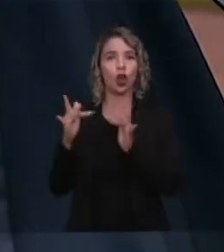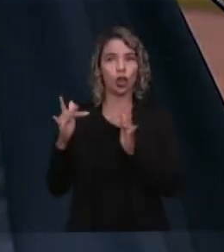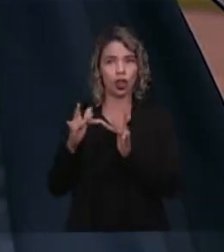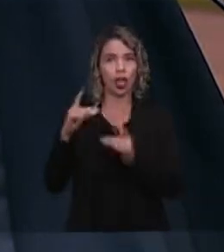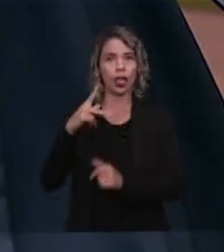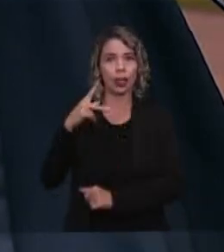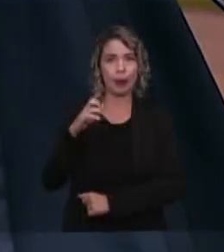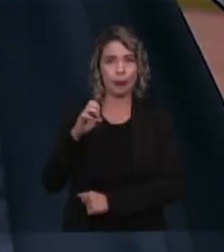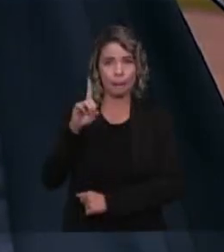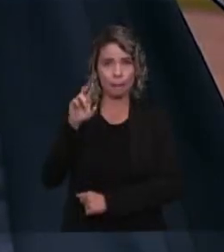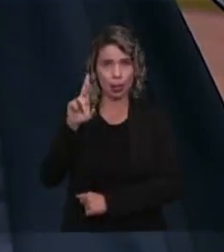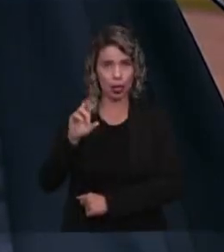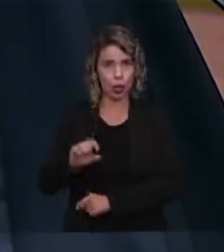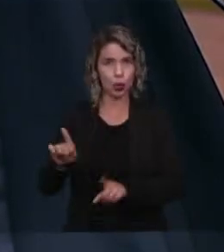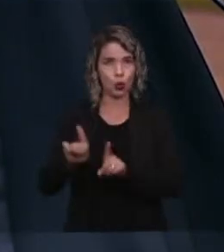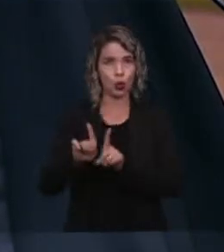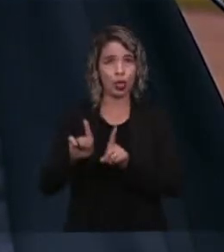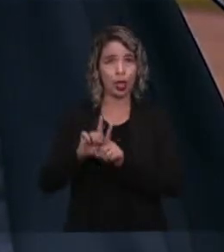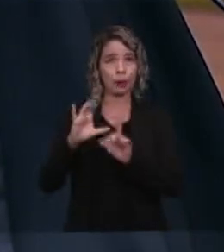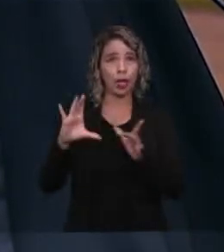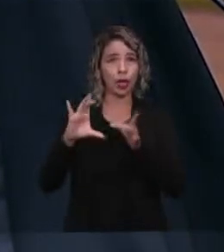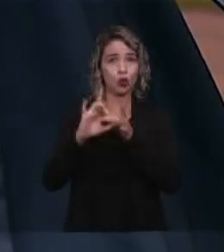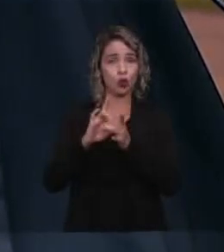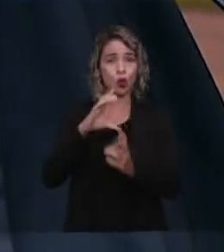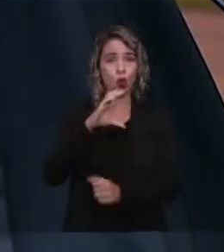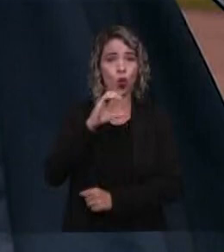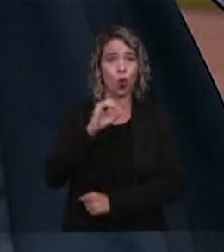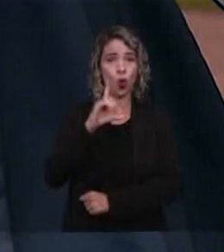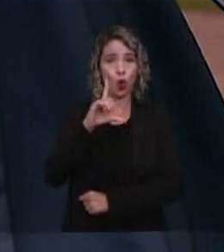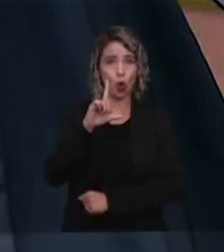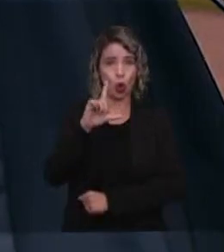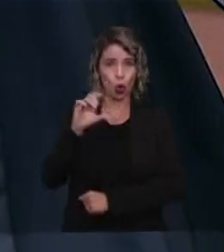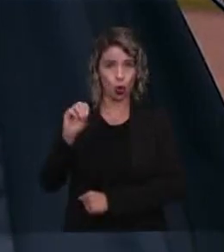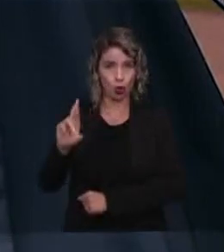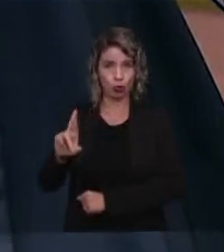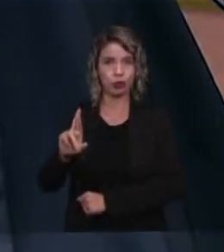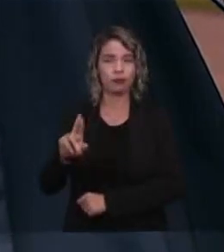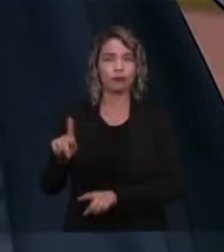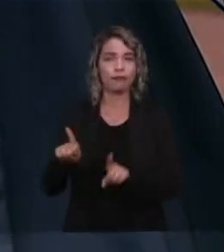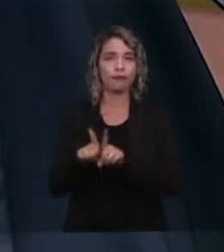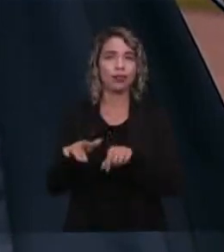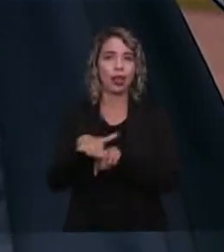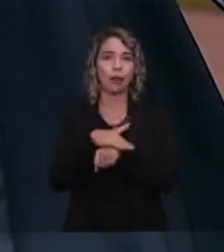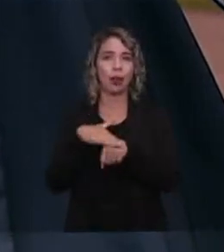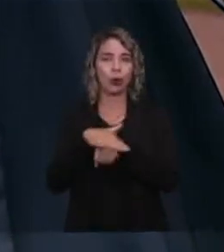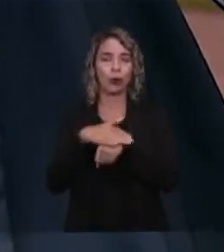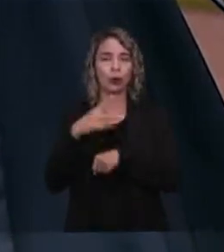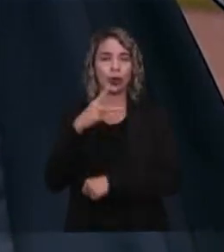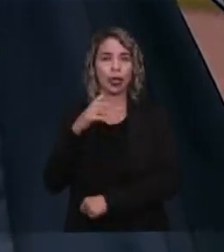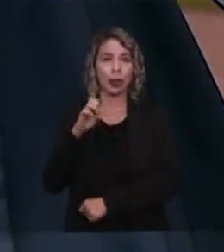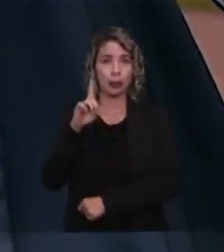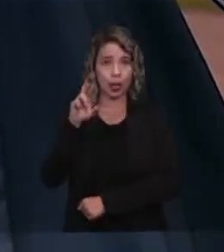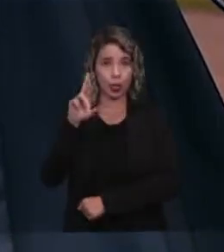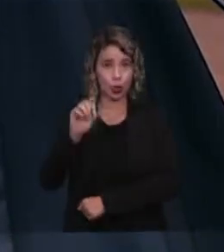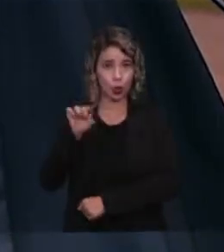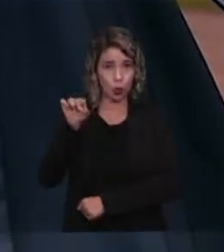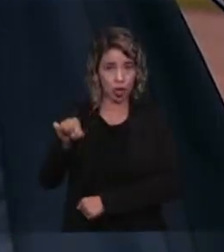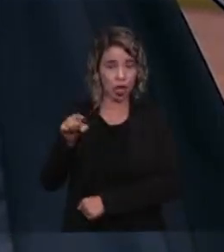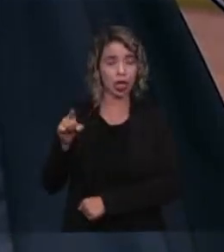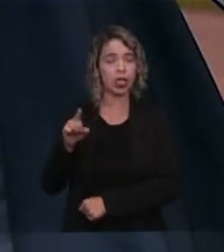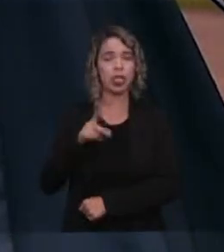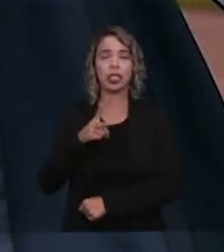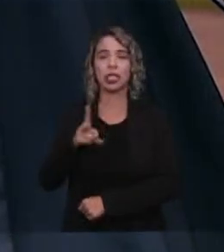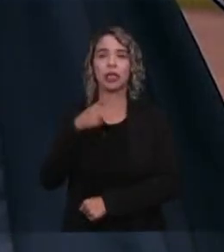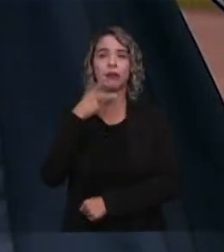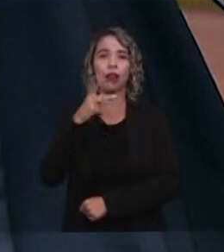Collor, inclusive pelo fato de aquele ter sido ministro do governo Collor, que nas conversas com Pedro Paulo, este se referia a Fernando Collor